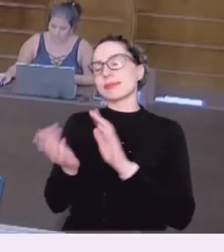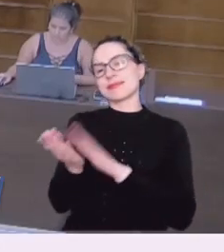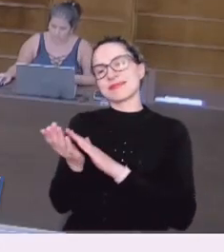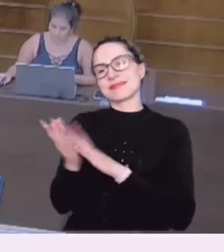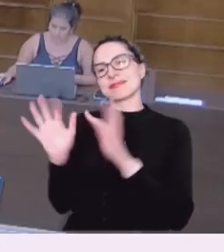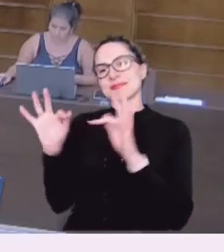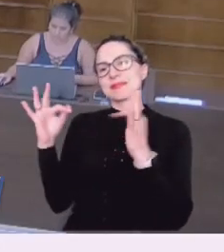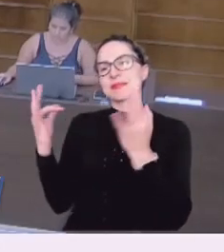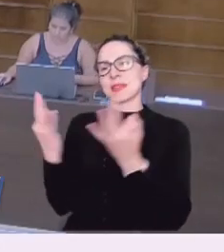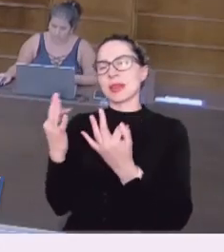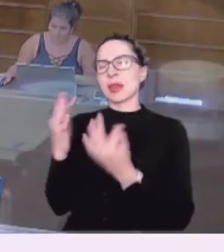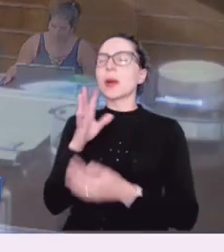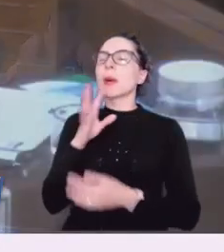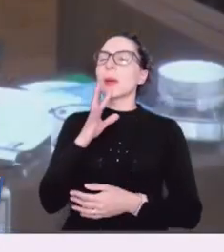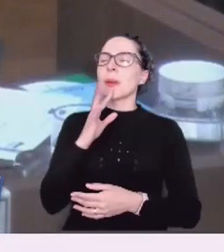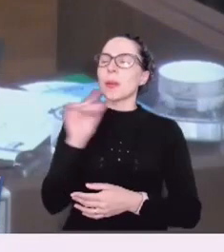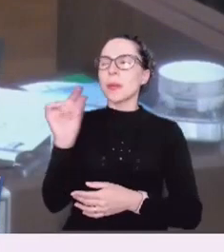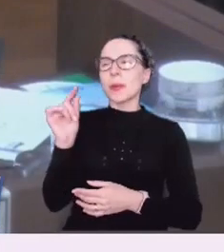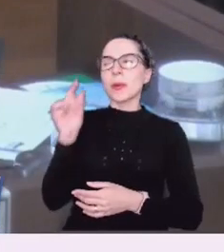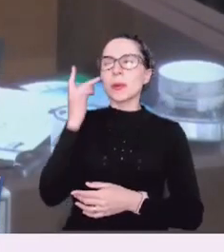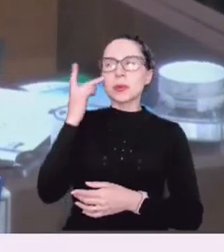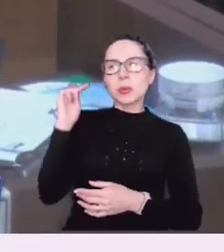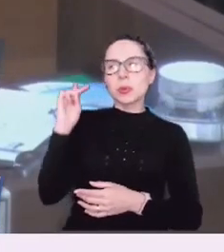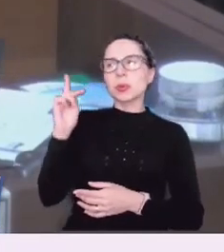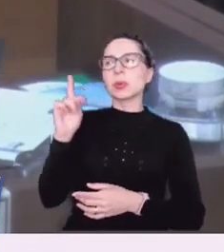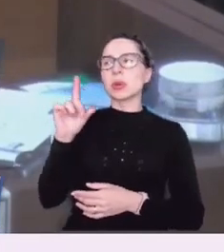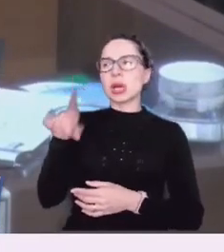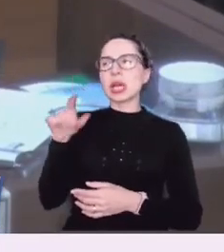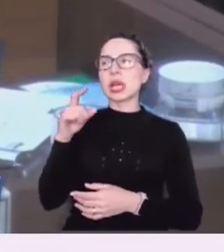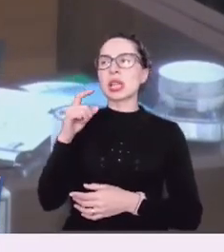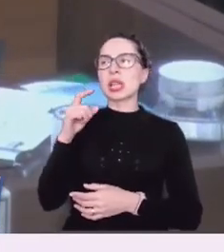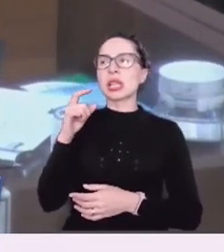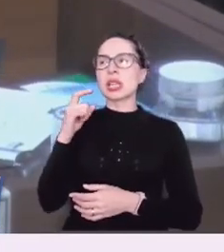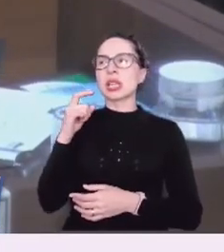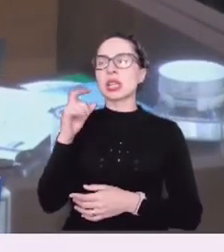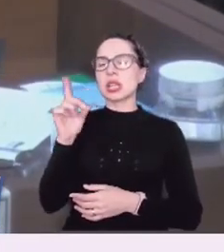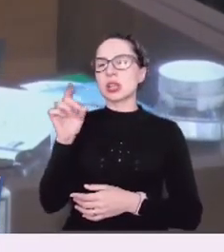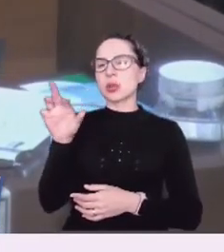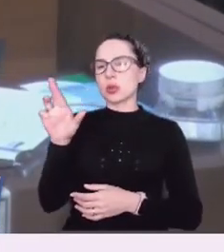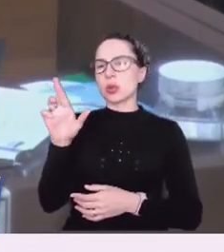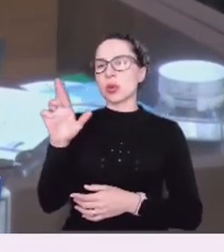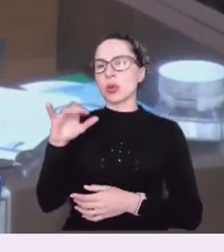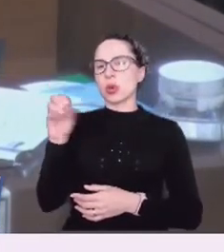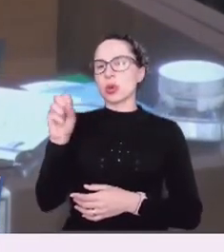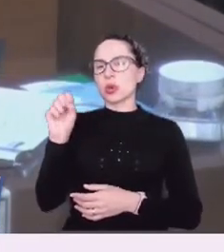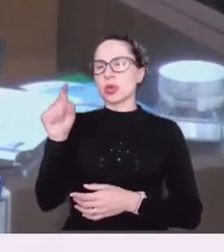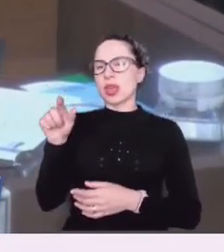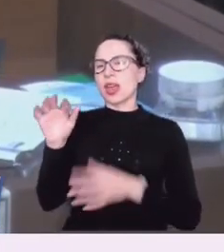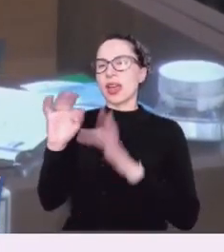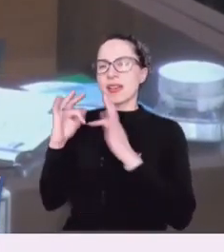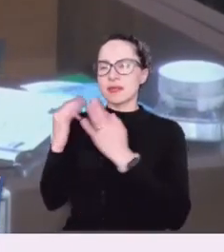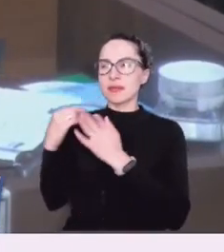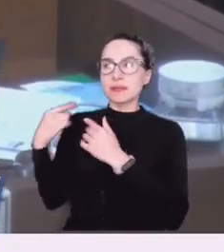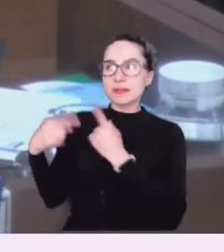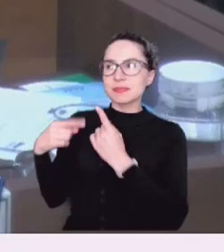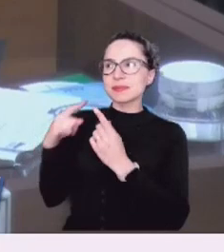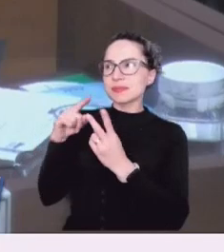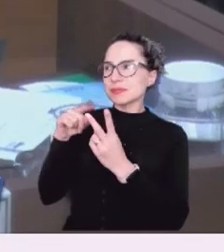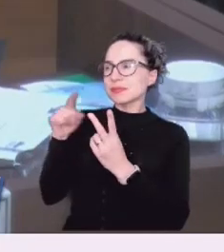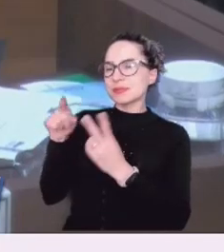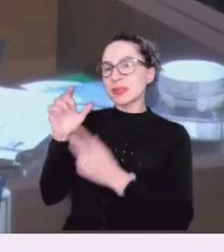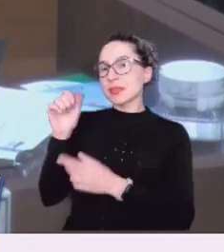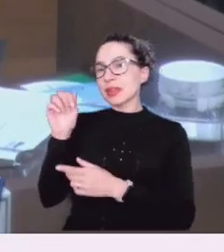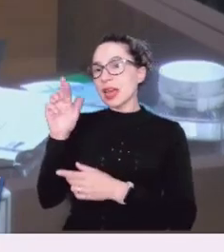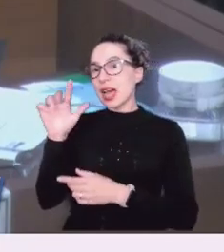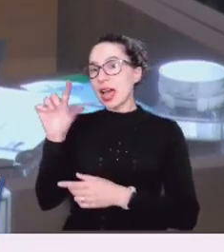conhece um pouco a história do Dr. Zé Ramon através de outros familiares, sou Kiko, Geraldinho, Carlos,